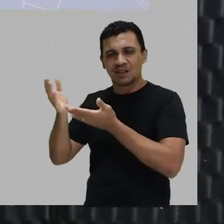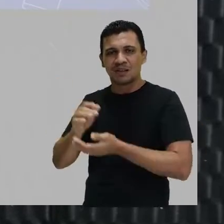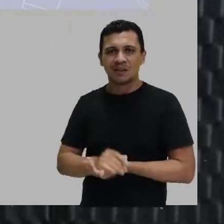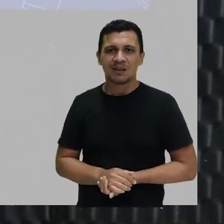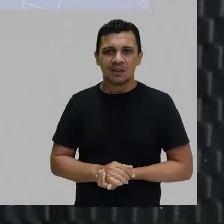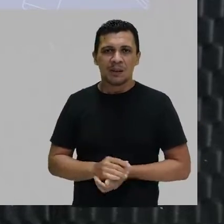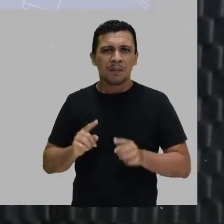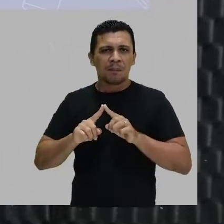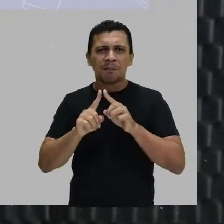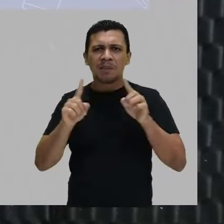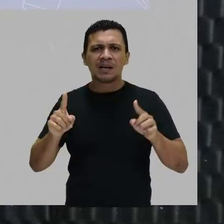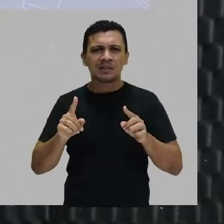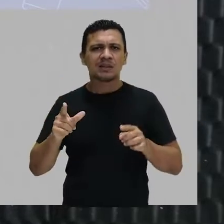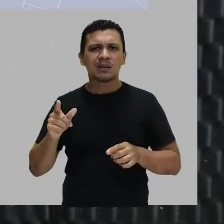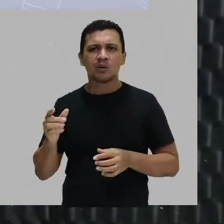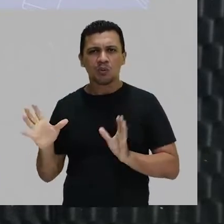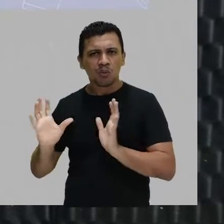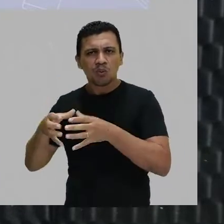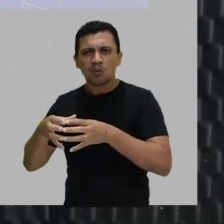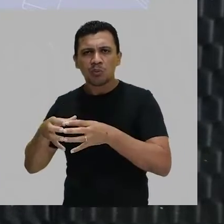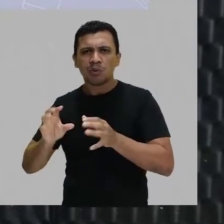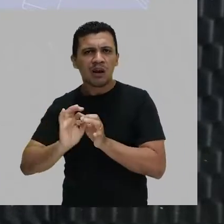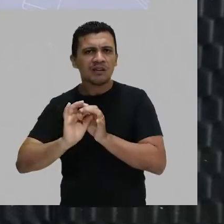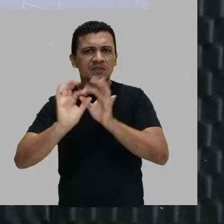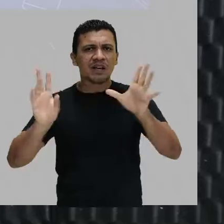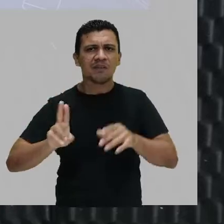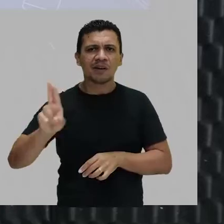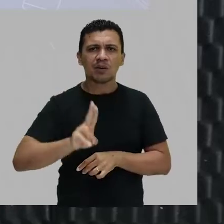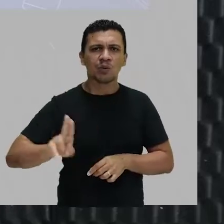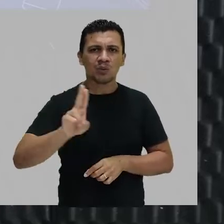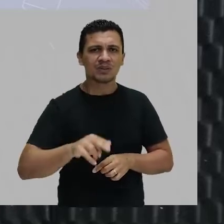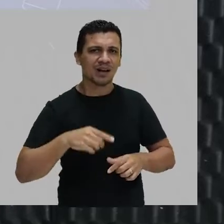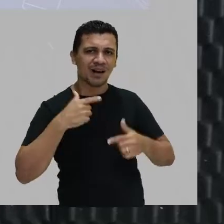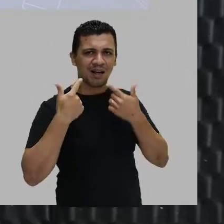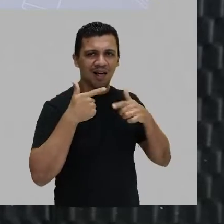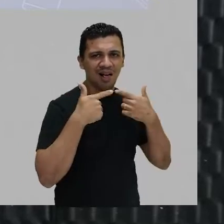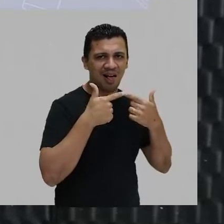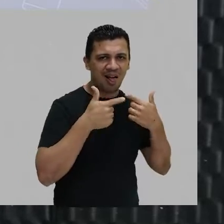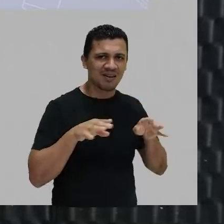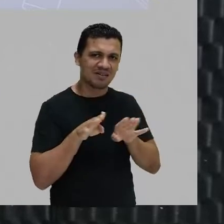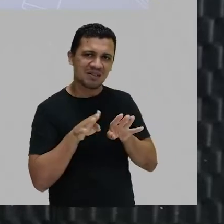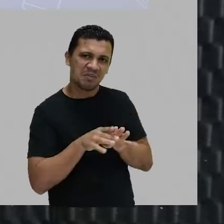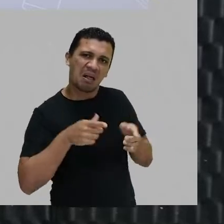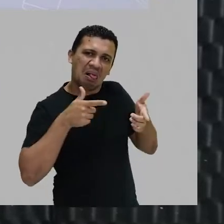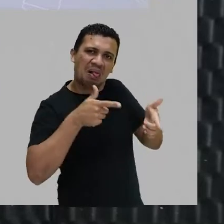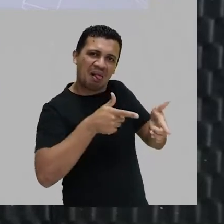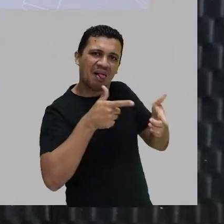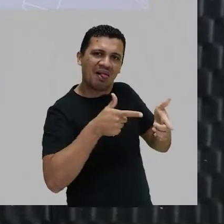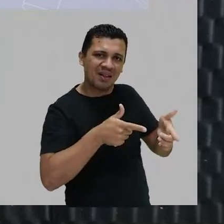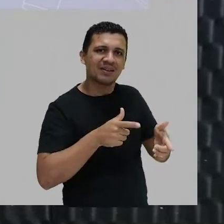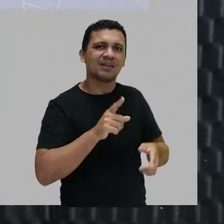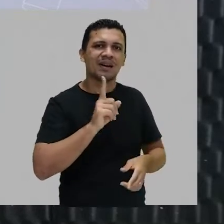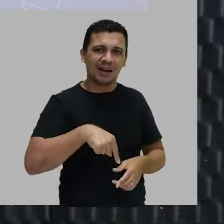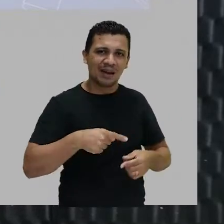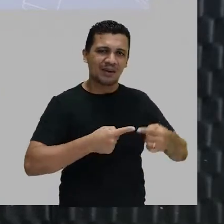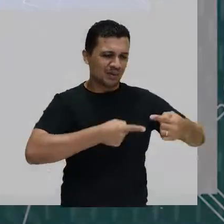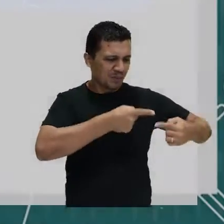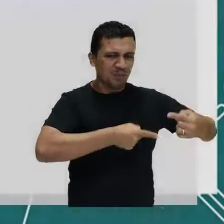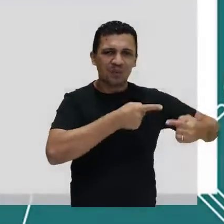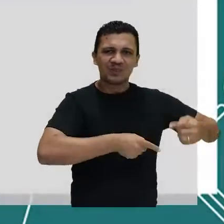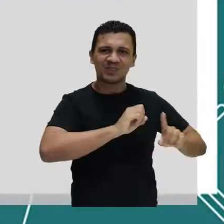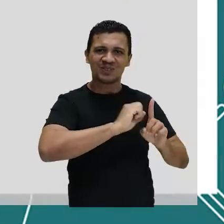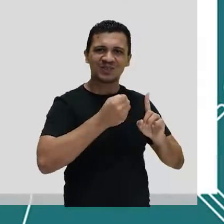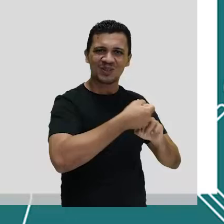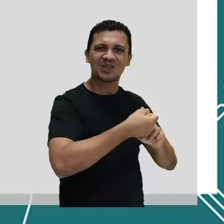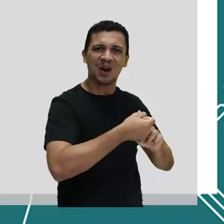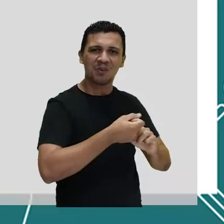uma liberdade muito grande para utilizar humor e deboche com crítica social e política. Bom, com o